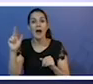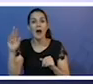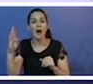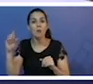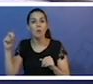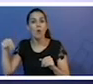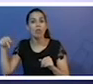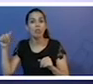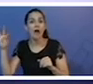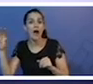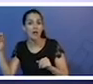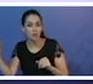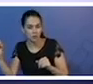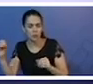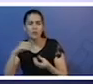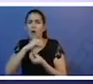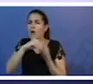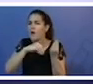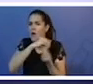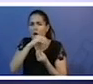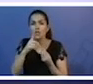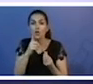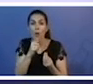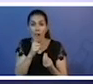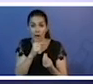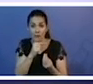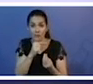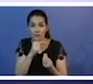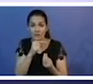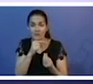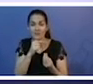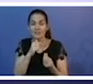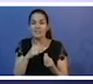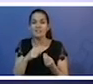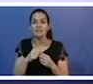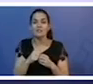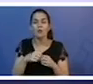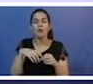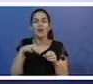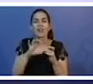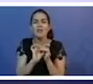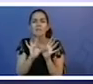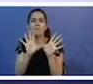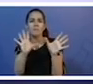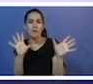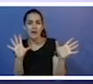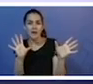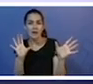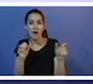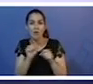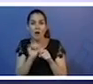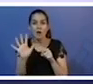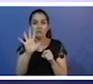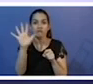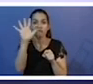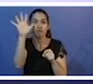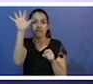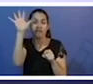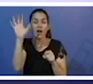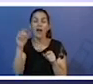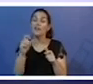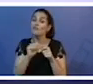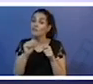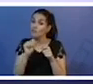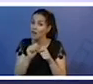essa substância ela reage liberando gás carbônico. Esse gás carbônico ele fica aprisionado na massa, fazendo com